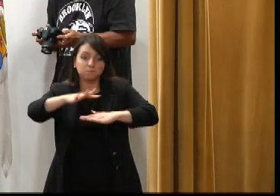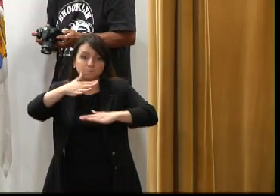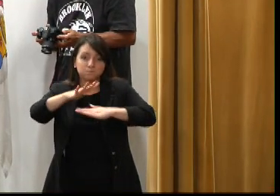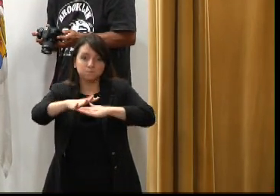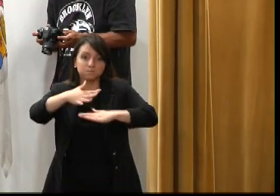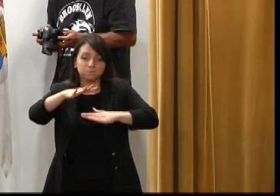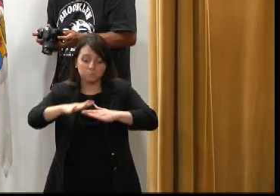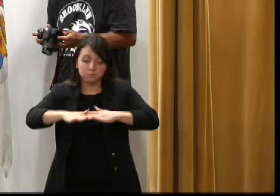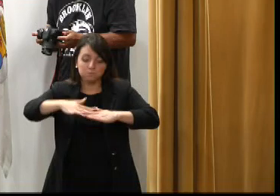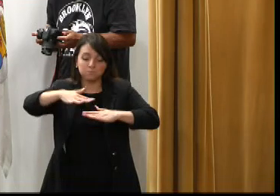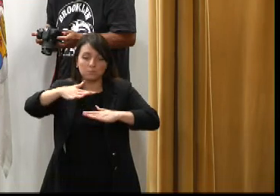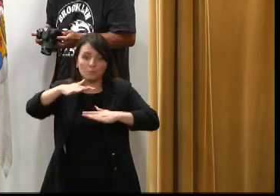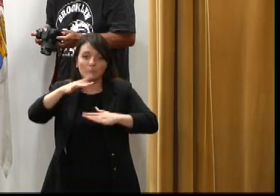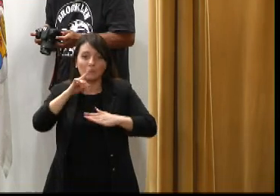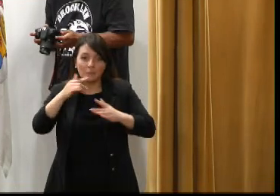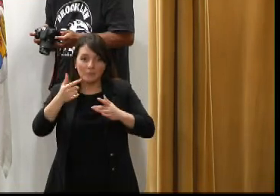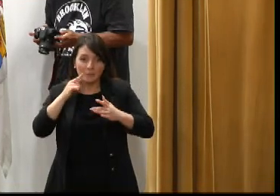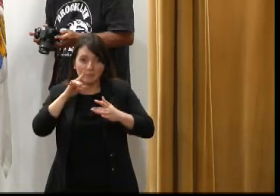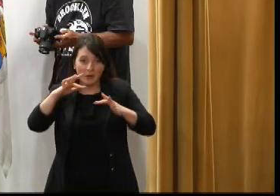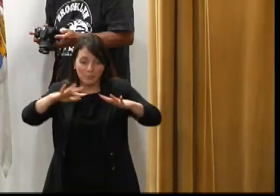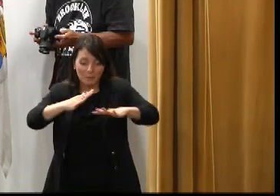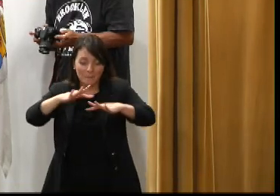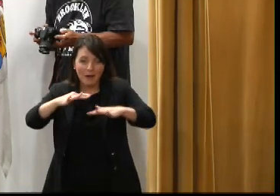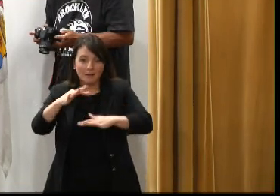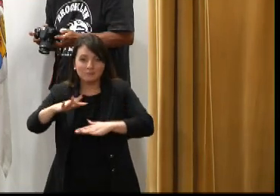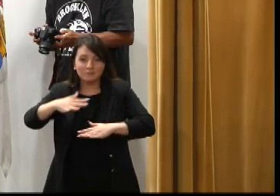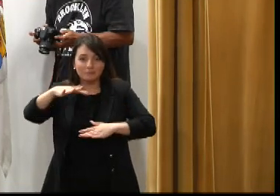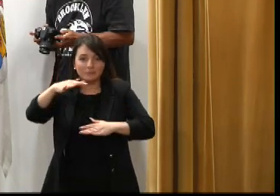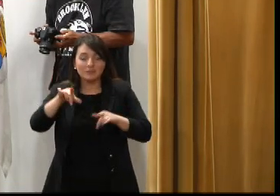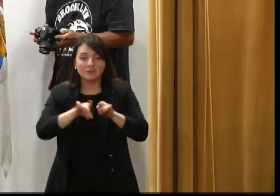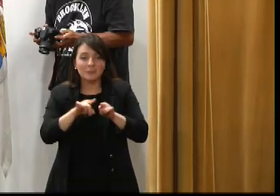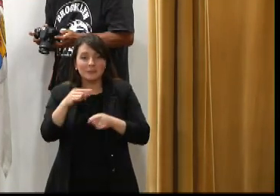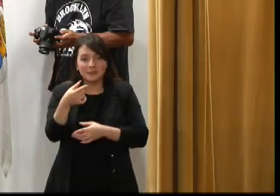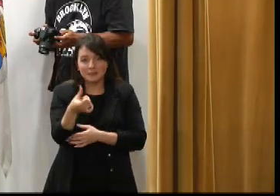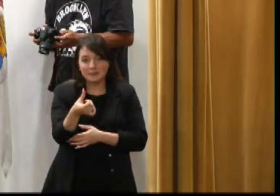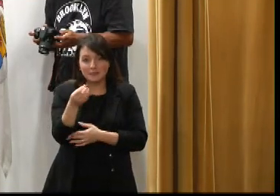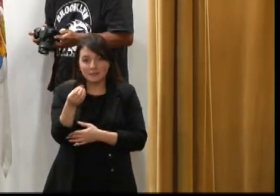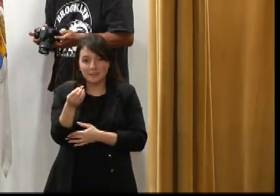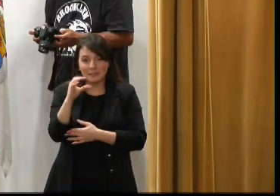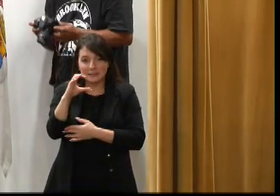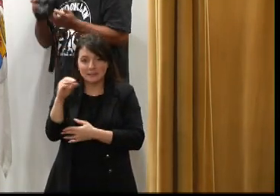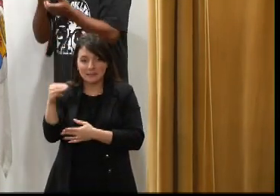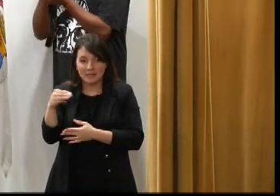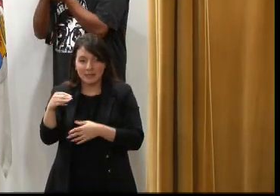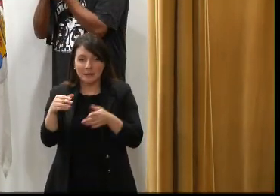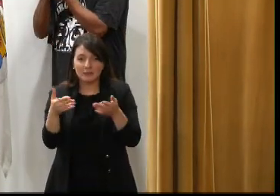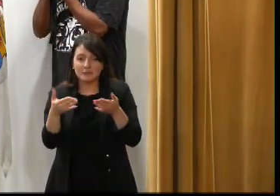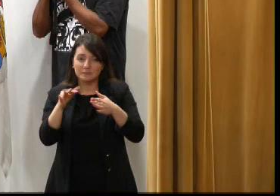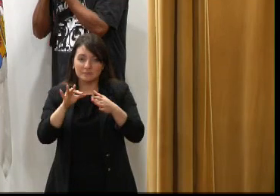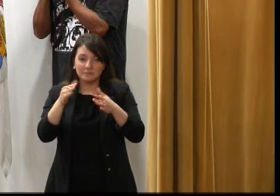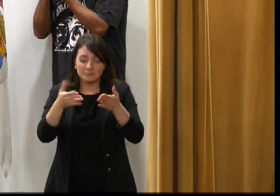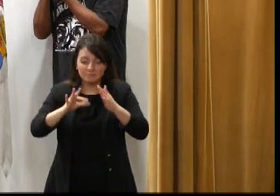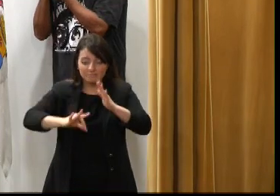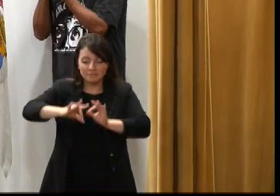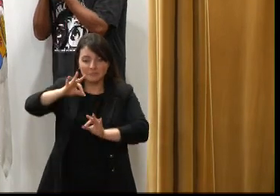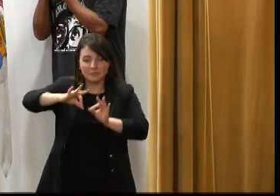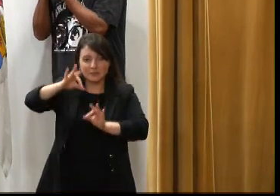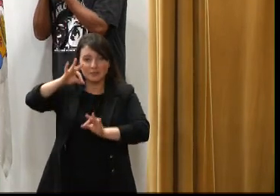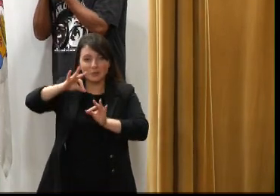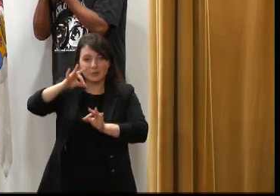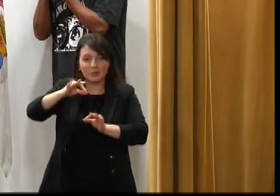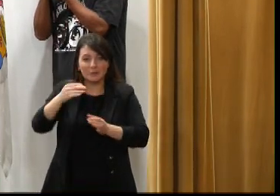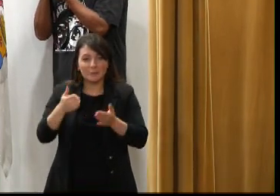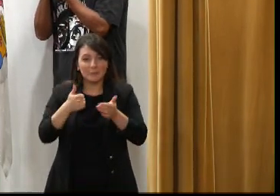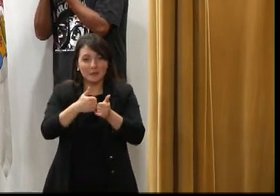falou, e em 2100, então, chegamos a 60 centímetros, e hoje estamos ali já perto dos 30 centímetros. Tá? Então,